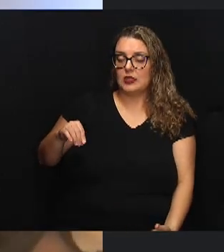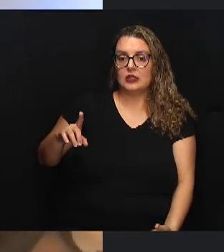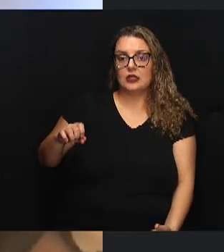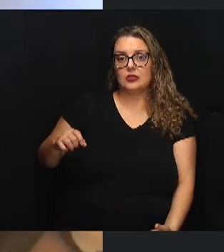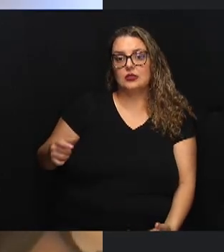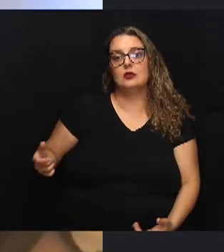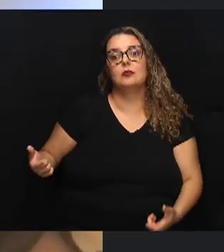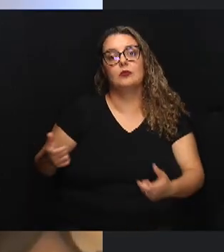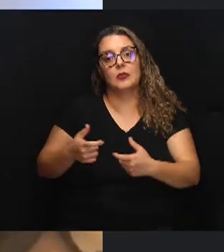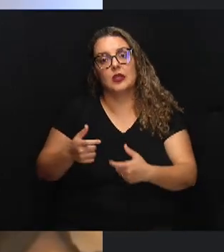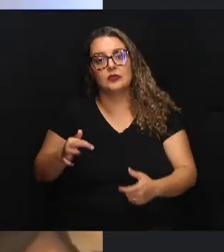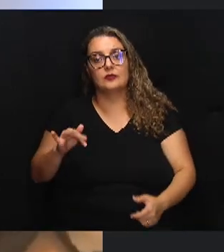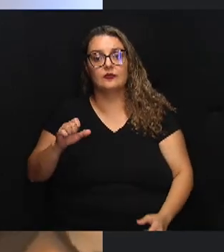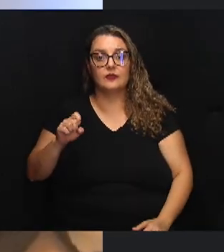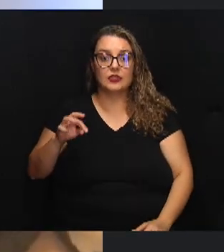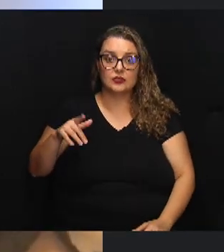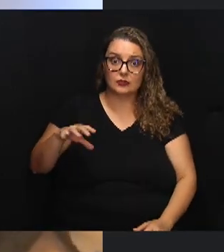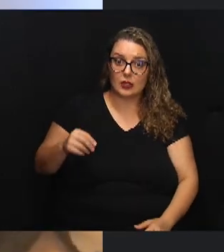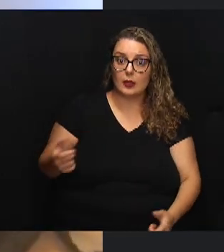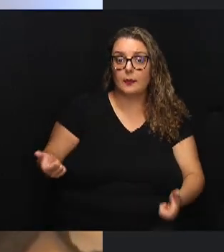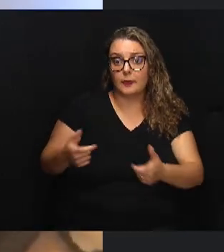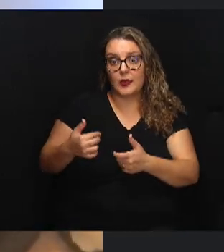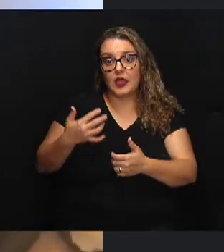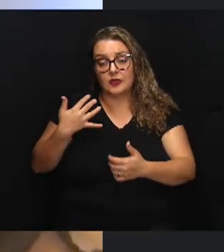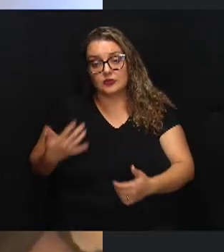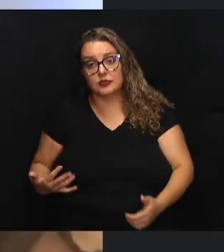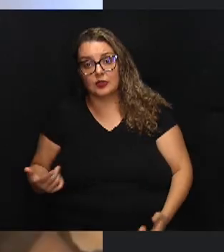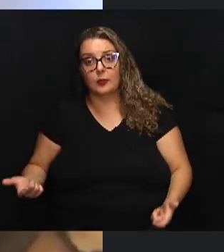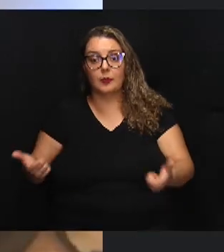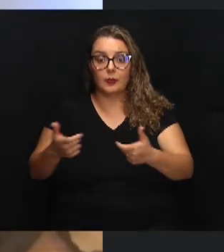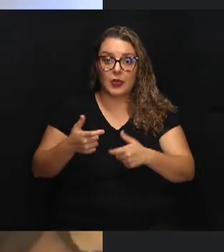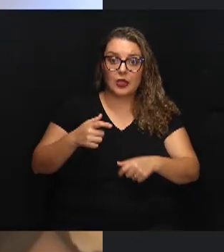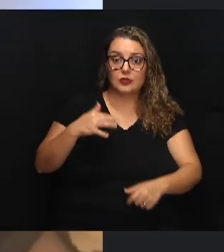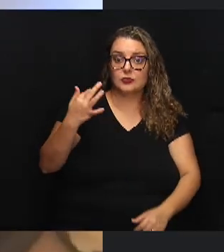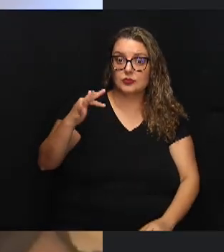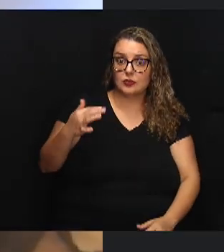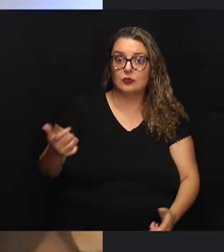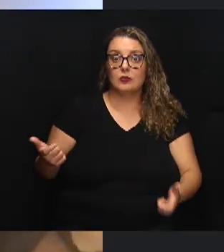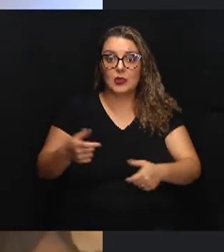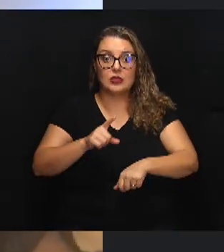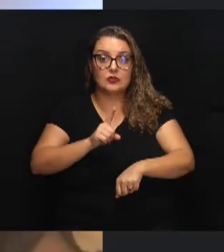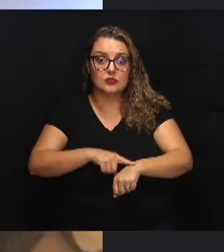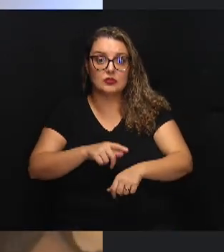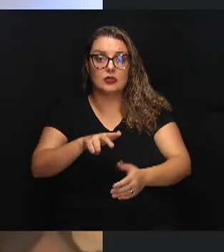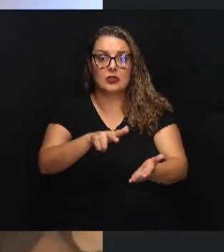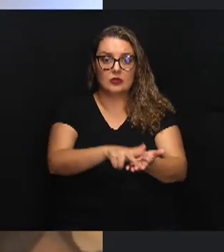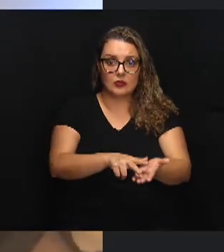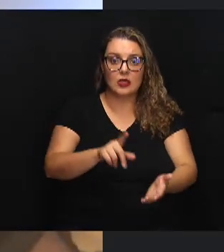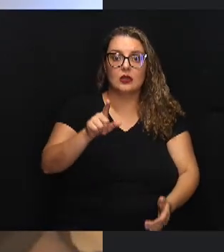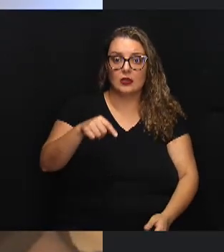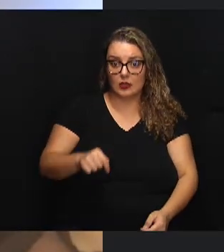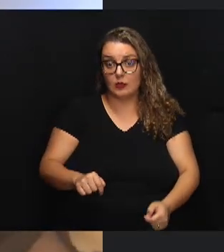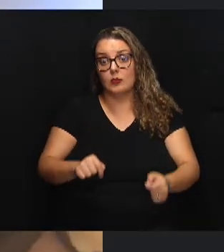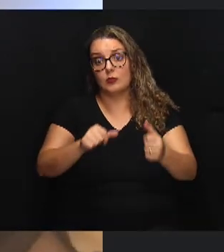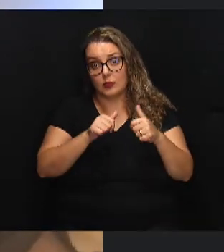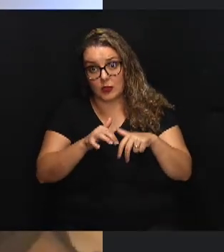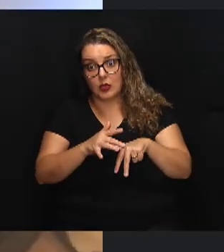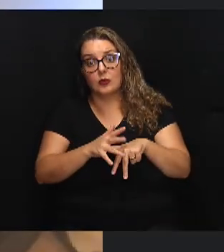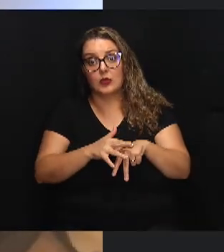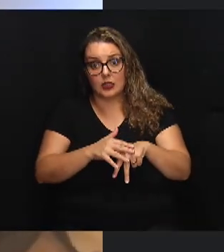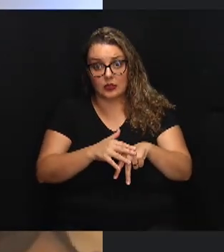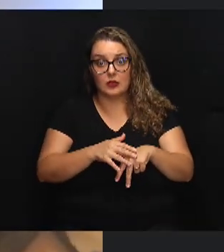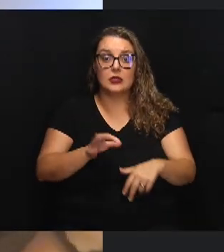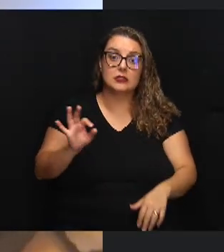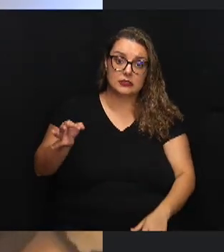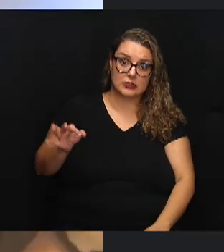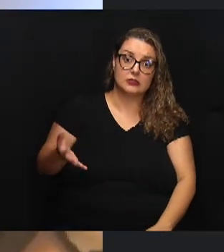fístula, menos sangramento, menos dor, menos tempo de internação. Então, tudo isso é benéfico para o paciente, sem